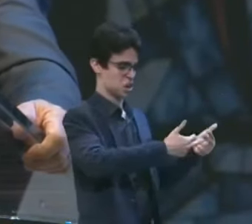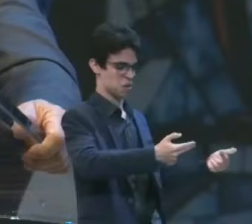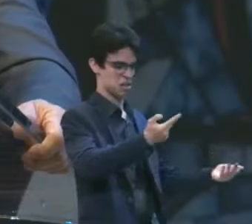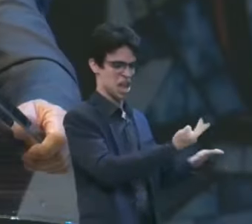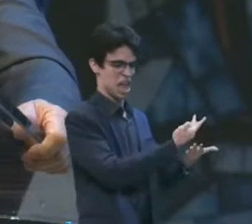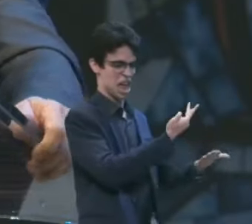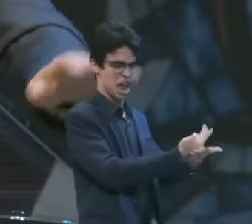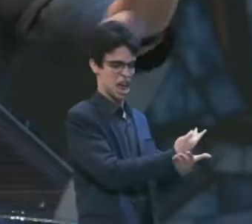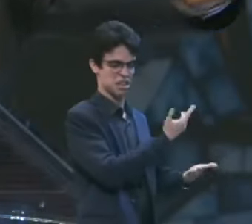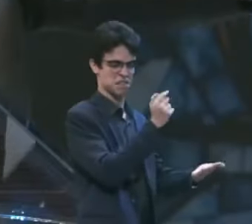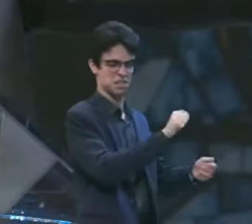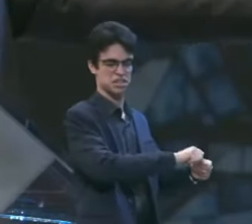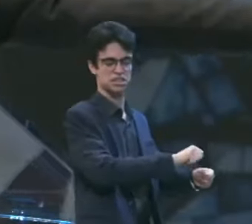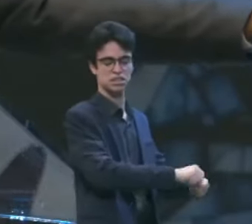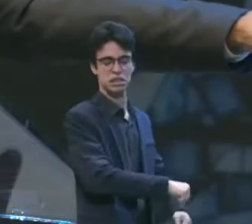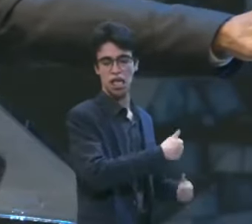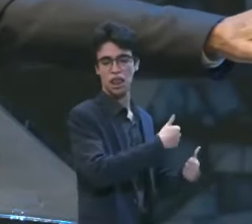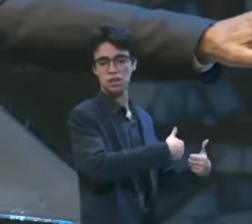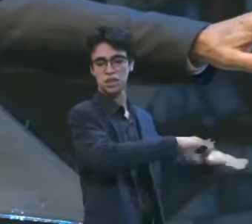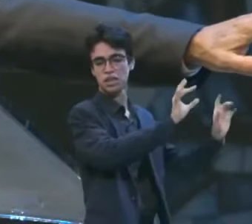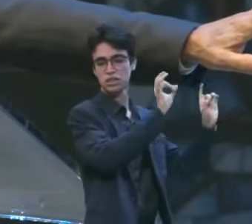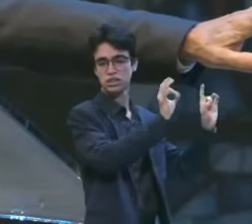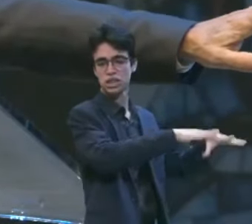iniquidade. Apartai-vos de mim.